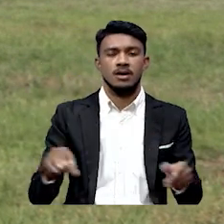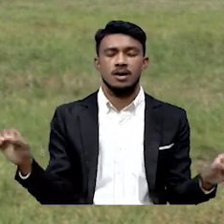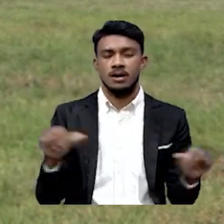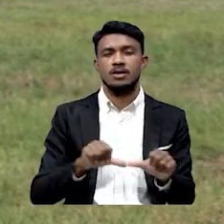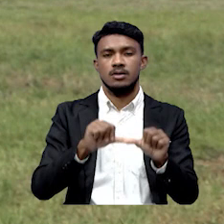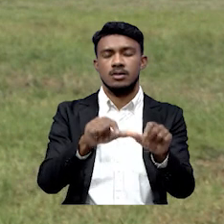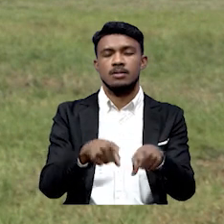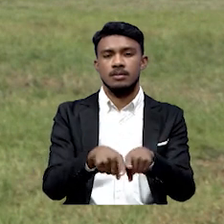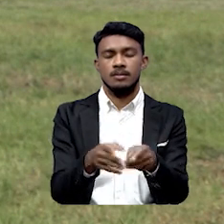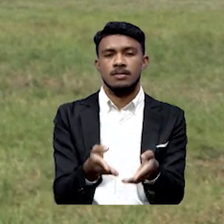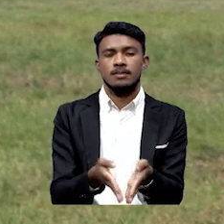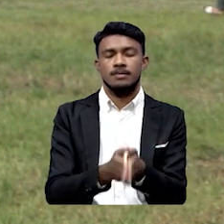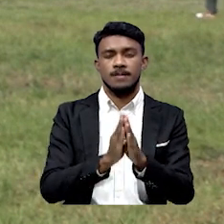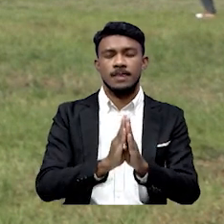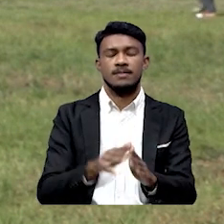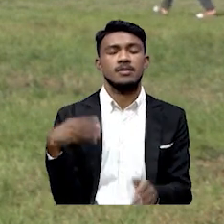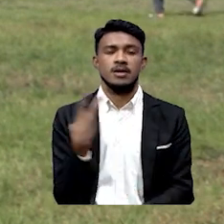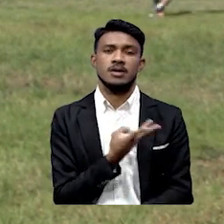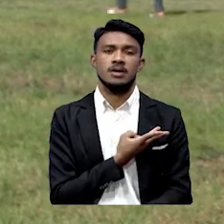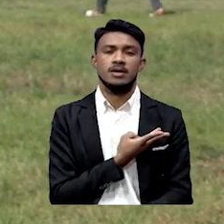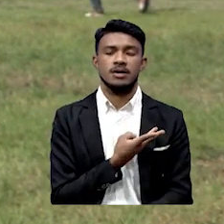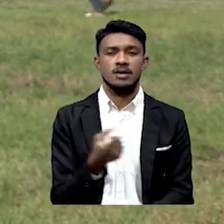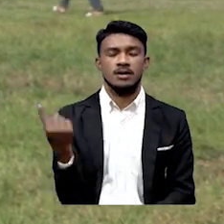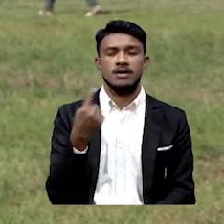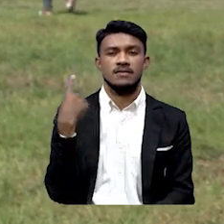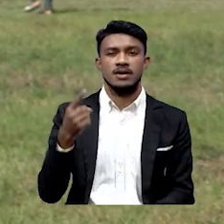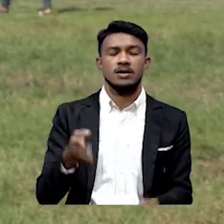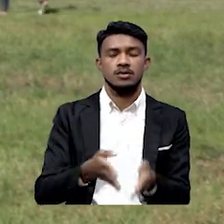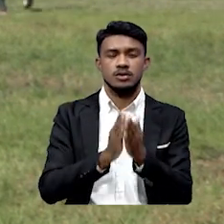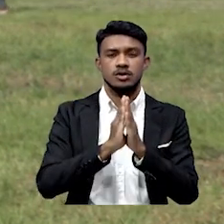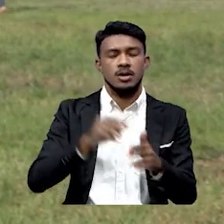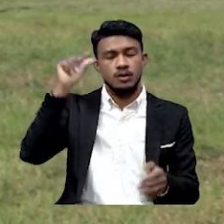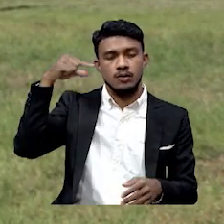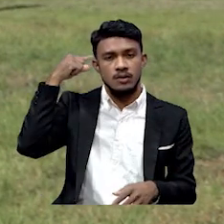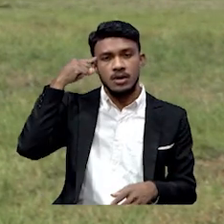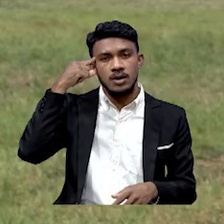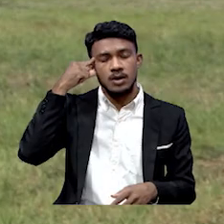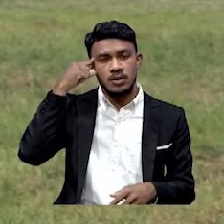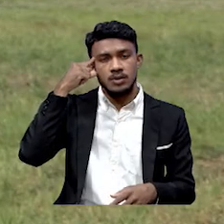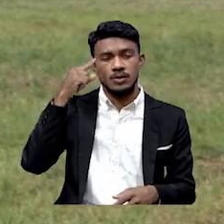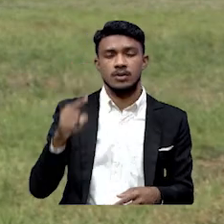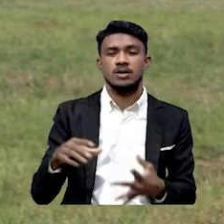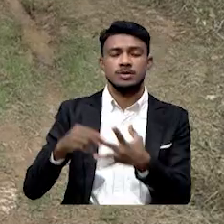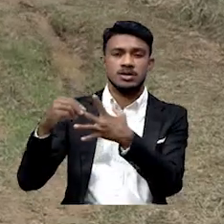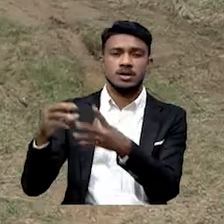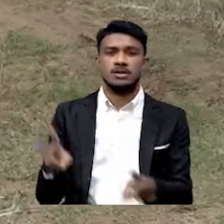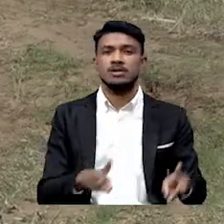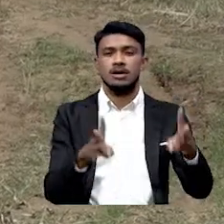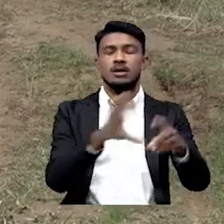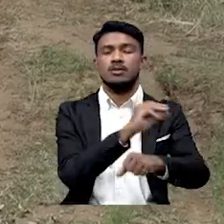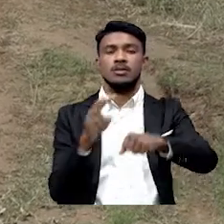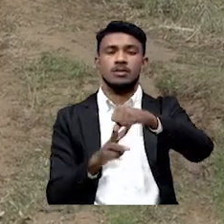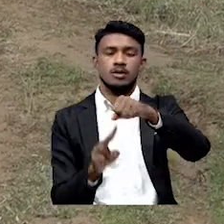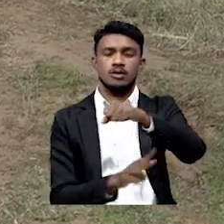ba desafio povo ni mbai ha governo central, baliu estrada no ponte ser mesmo cá. Yeah. Suku